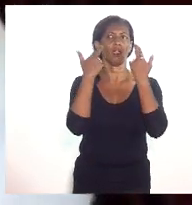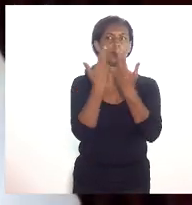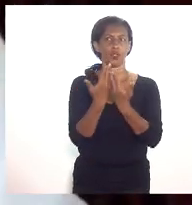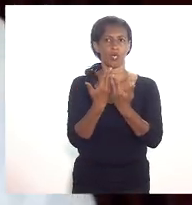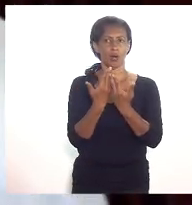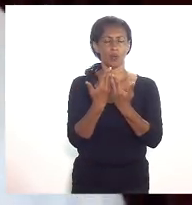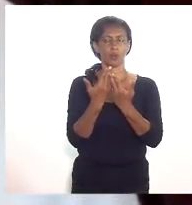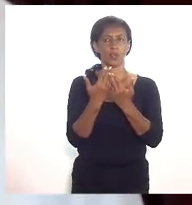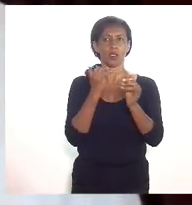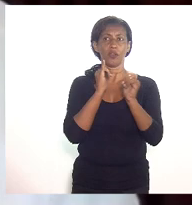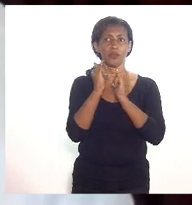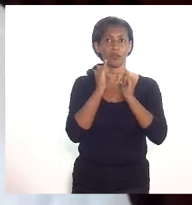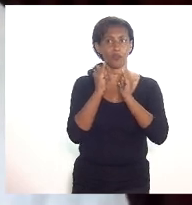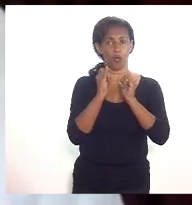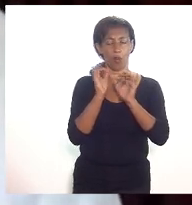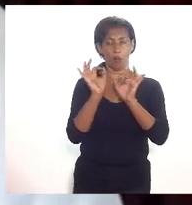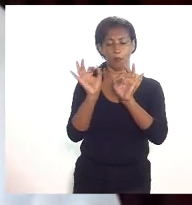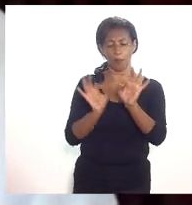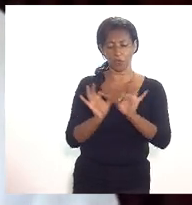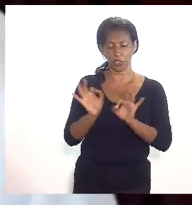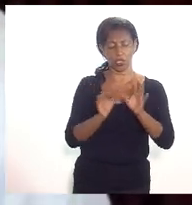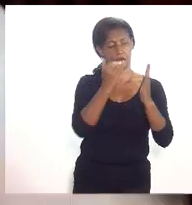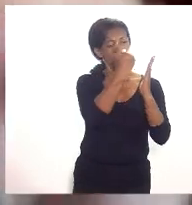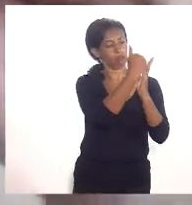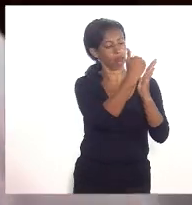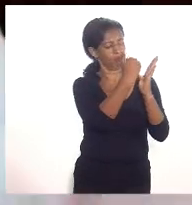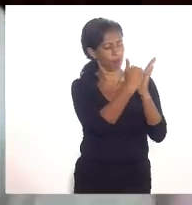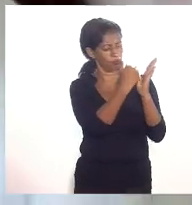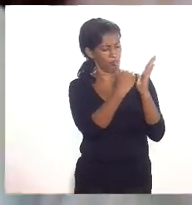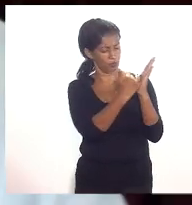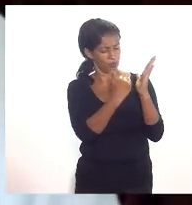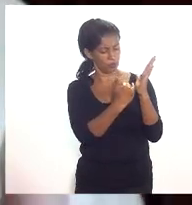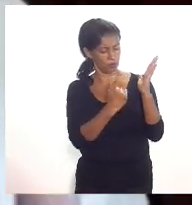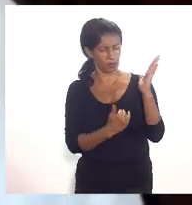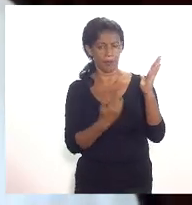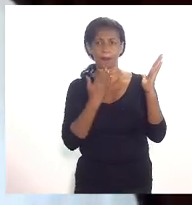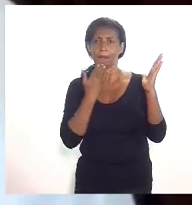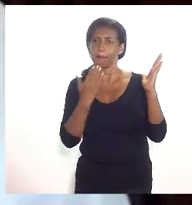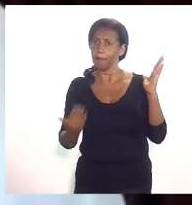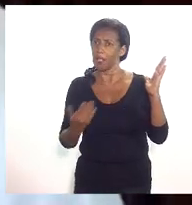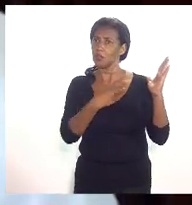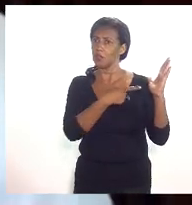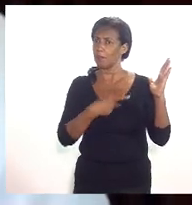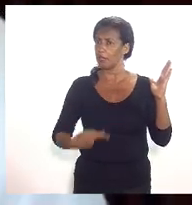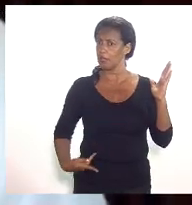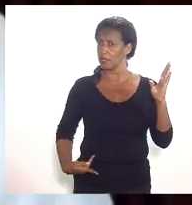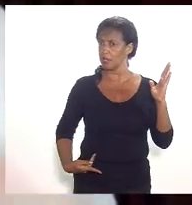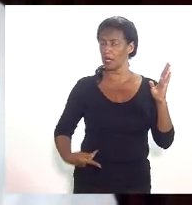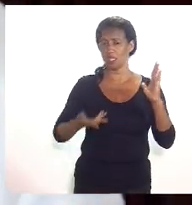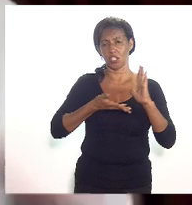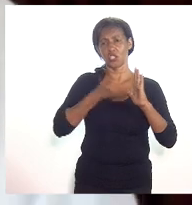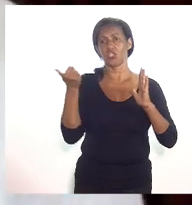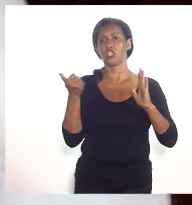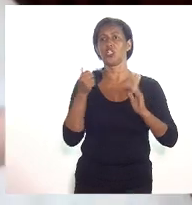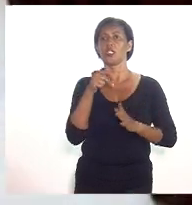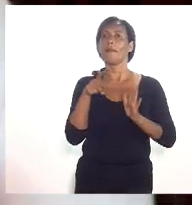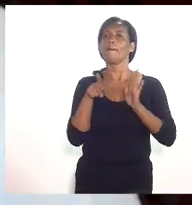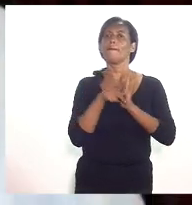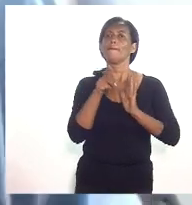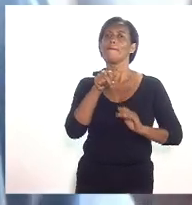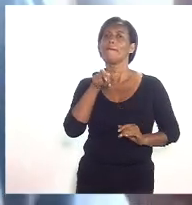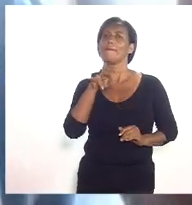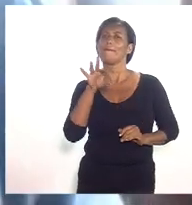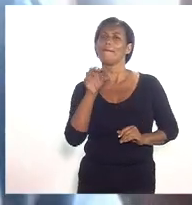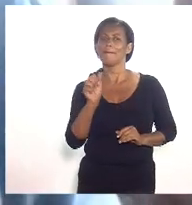os projetos tais, tais, tais, tais e tais, se peço à presidência que sejam retirados de pauta pelo relator.